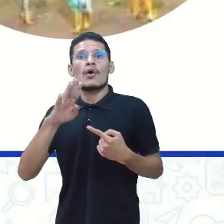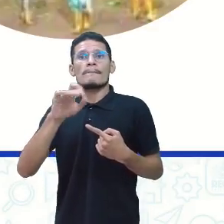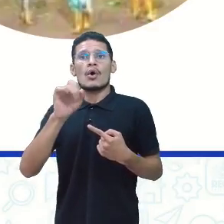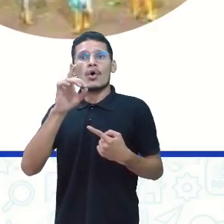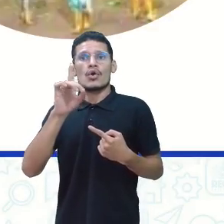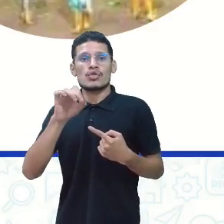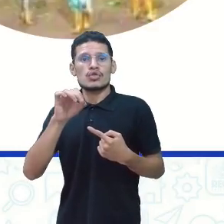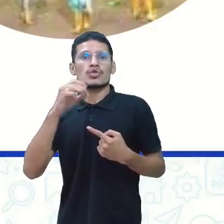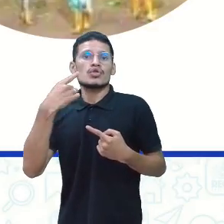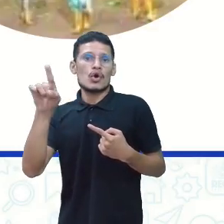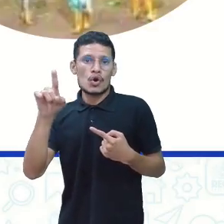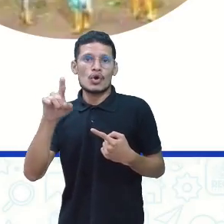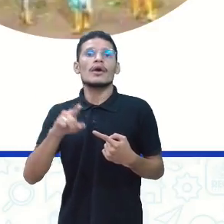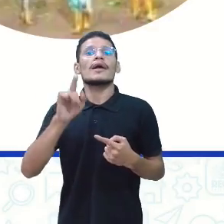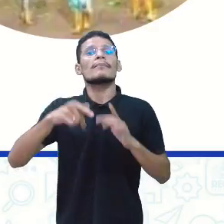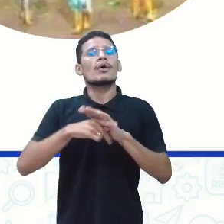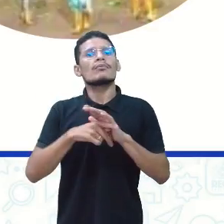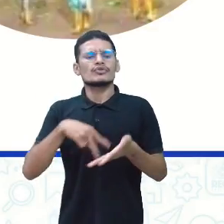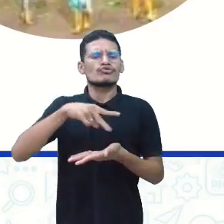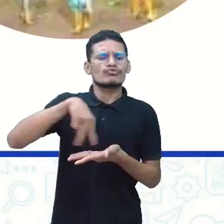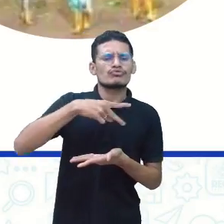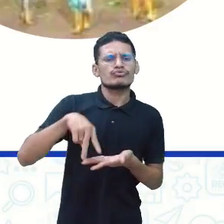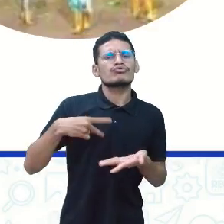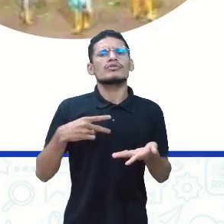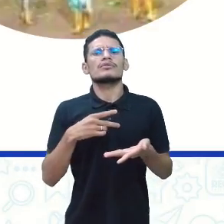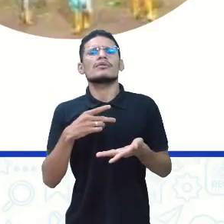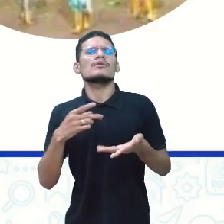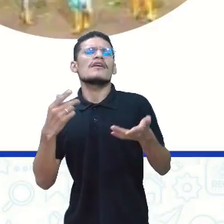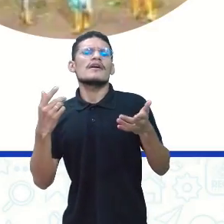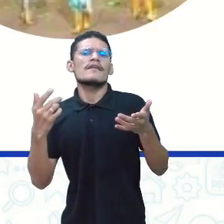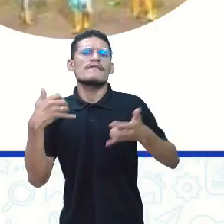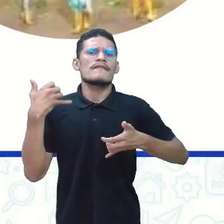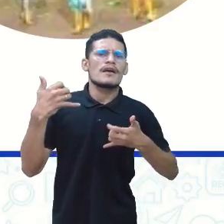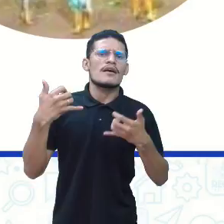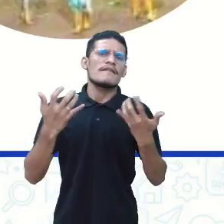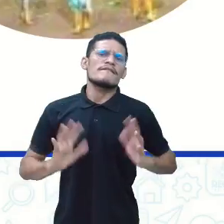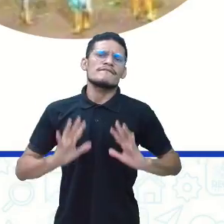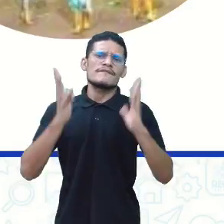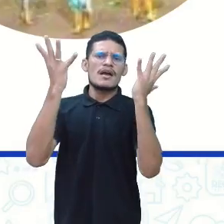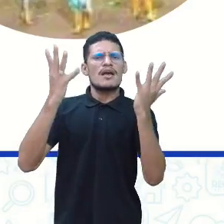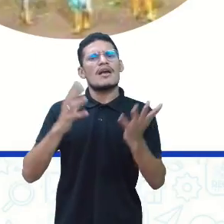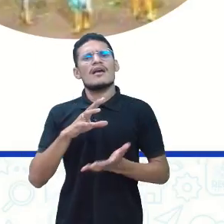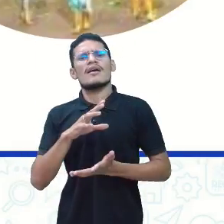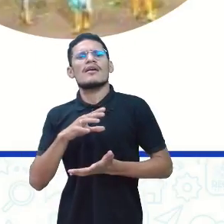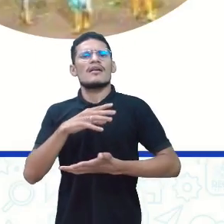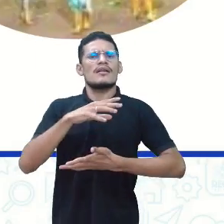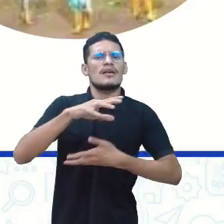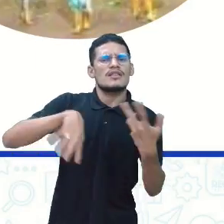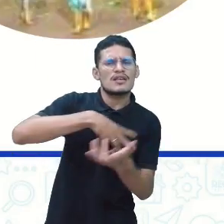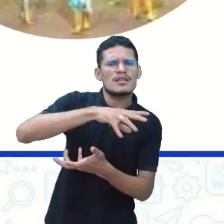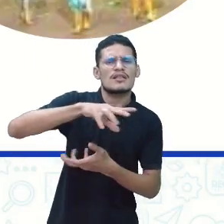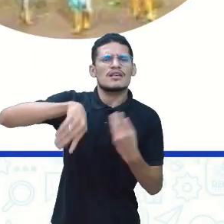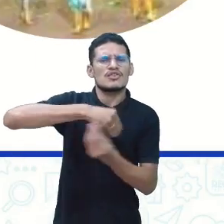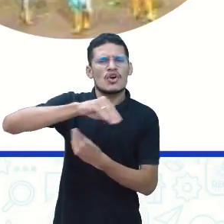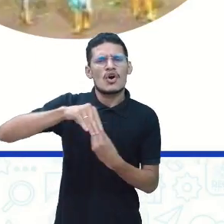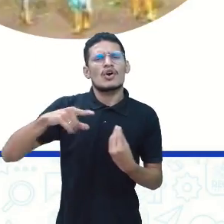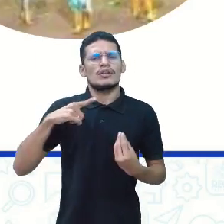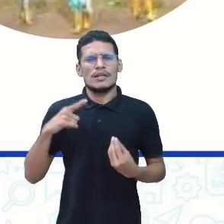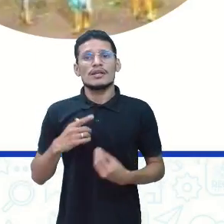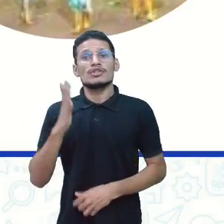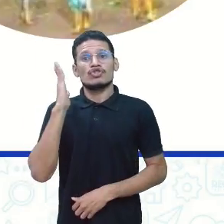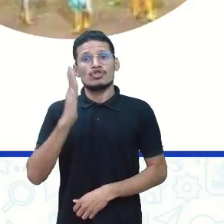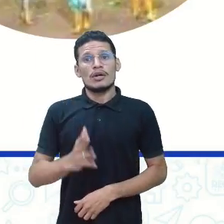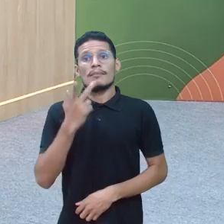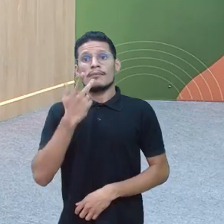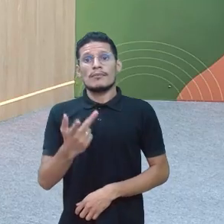significa arrasta-pé, farra, troça, desordem, né? E por aí vai. Isso é uma citação